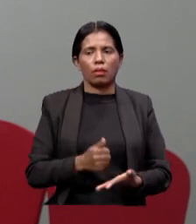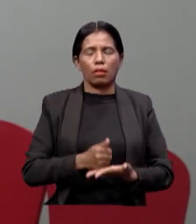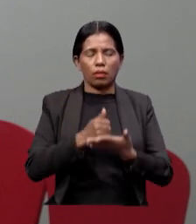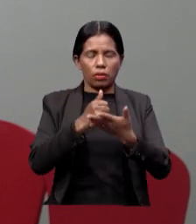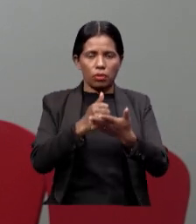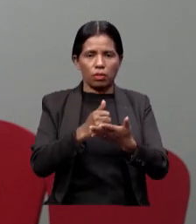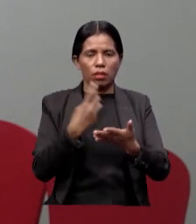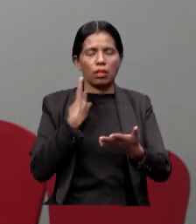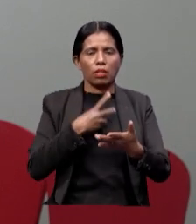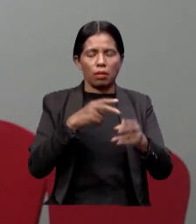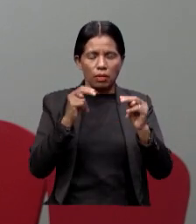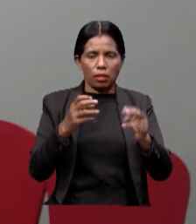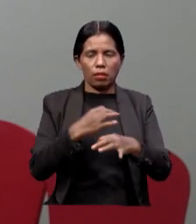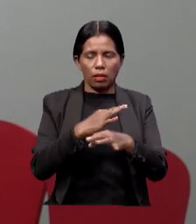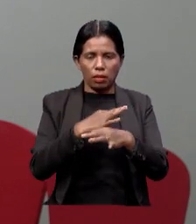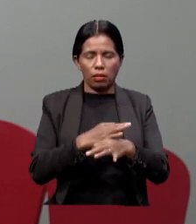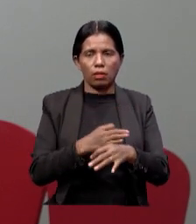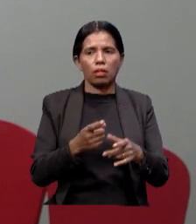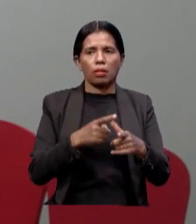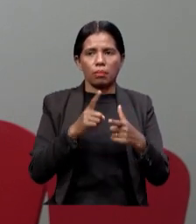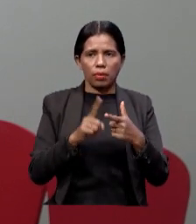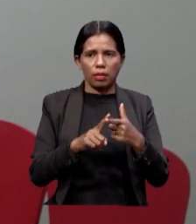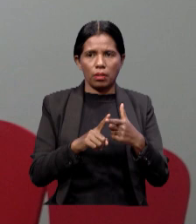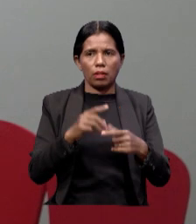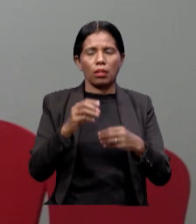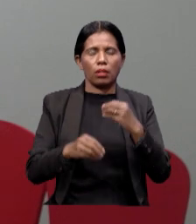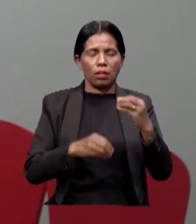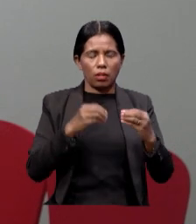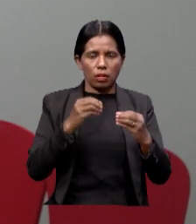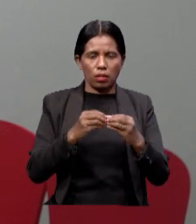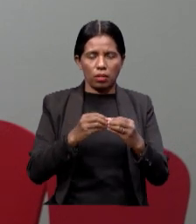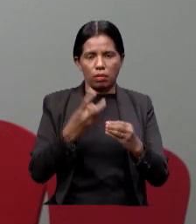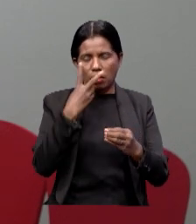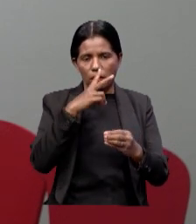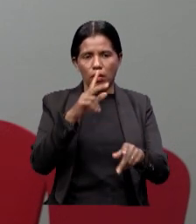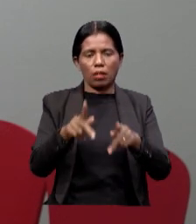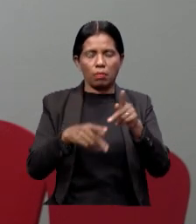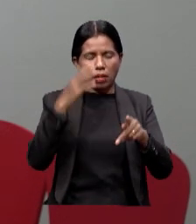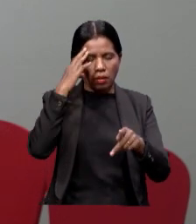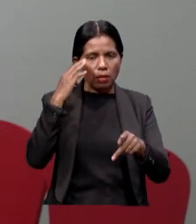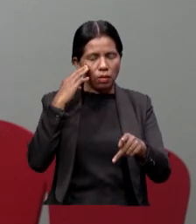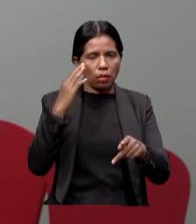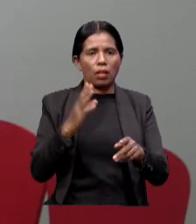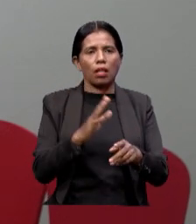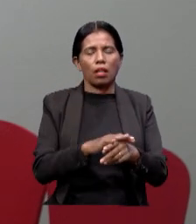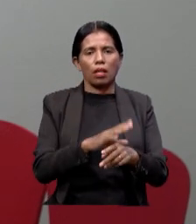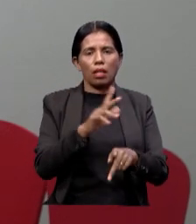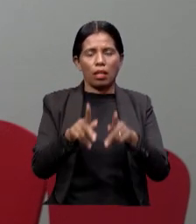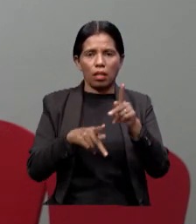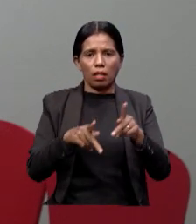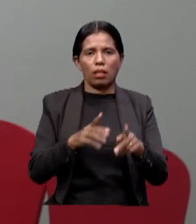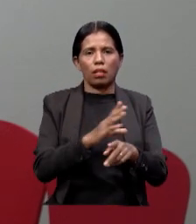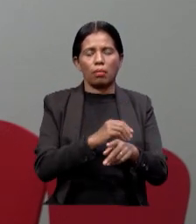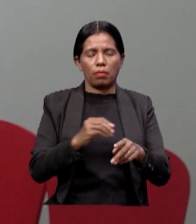balon nebe ita persija atu hadia ini ida segundo kona ba preferensia ema Korea o conhecimento